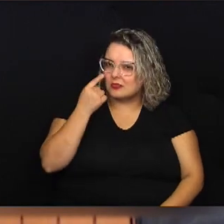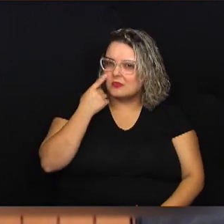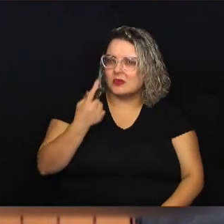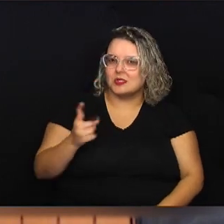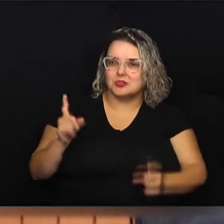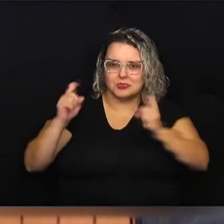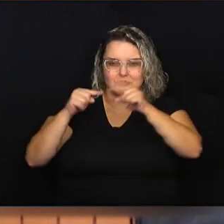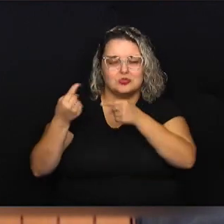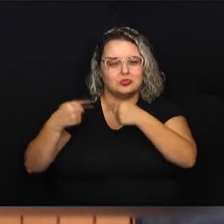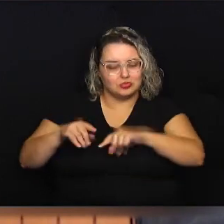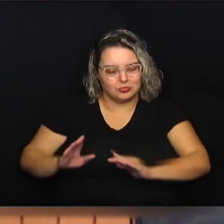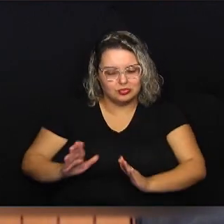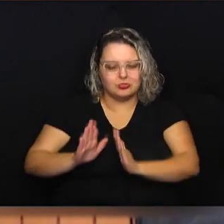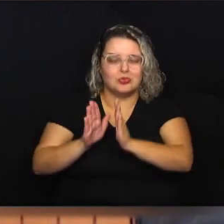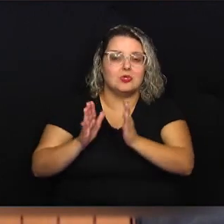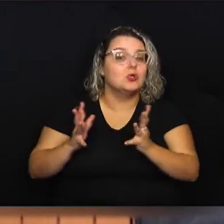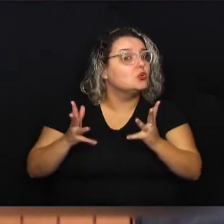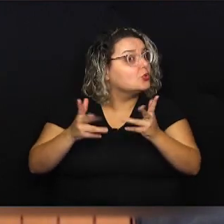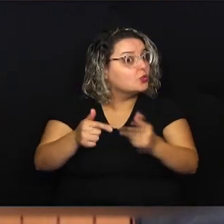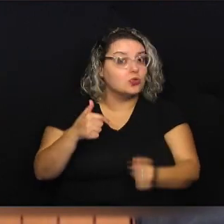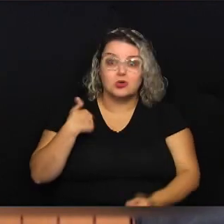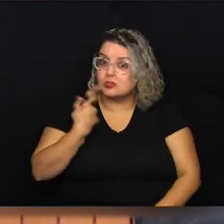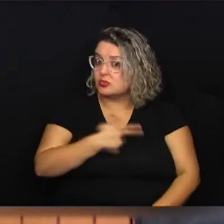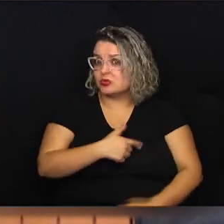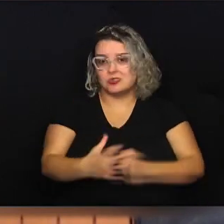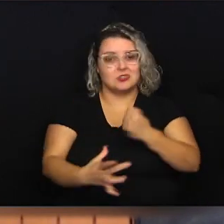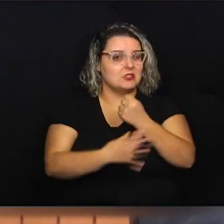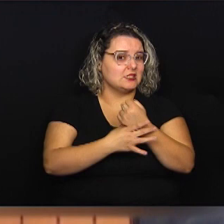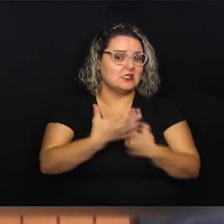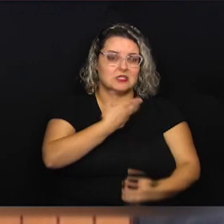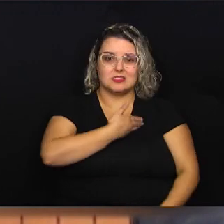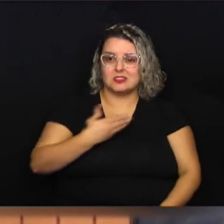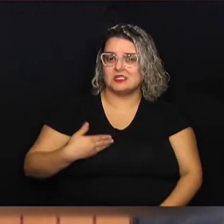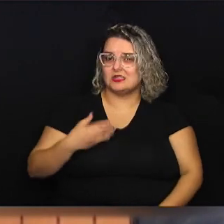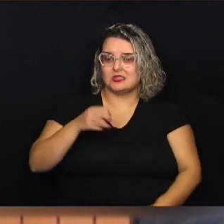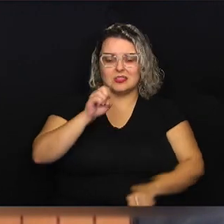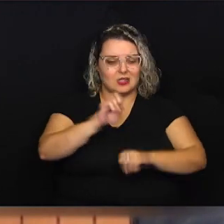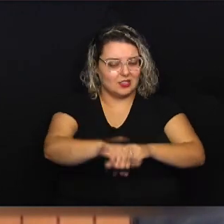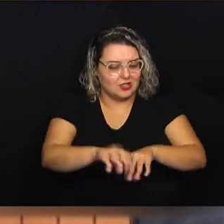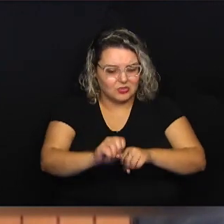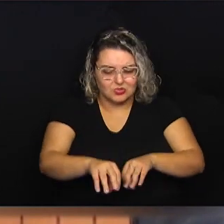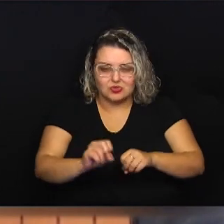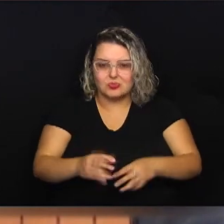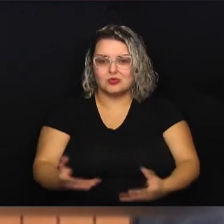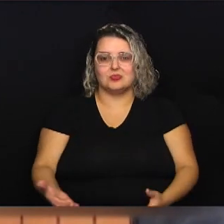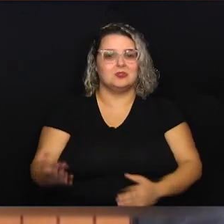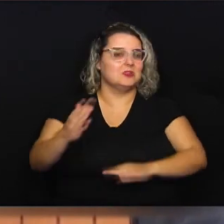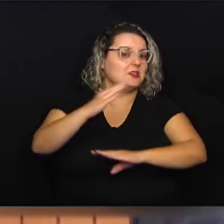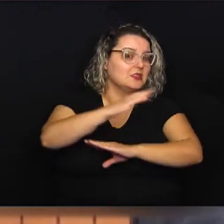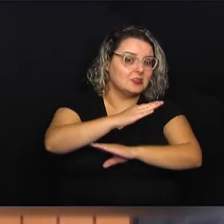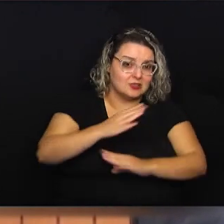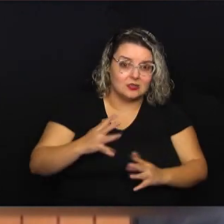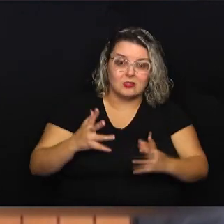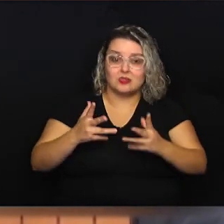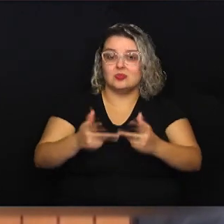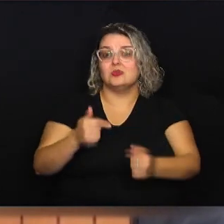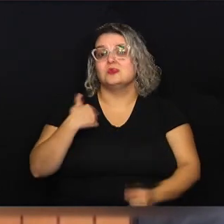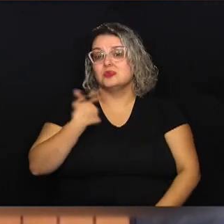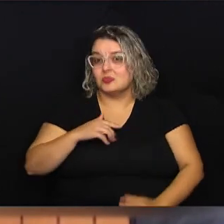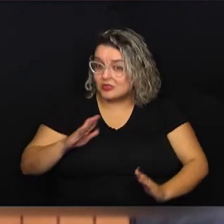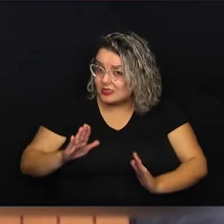desafio que nós todos, segurança pública, educação, Câmara, temos pela